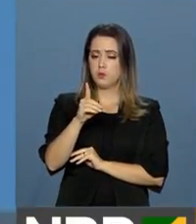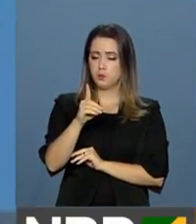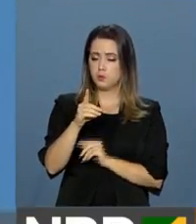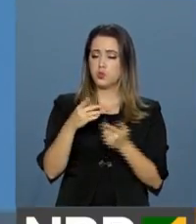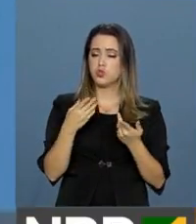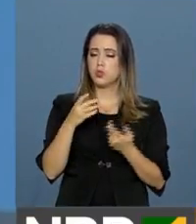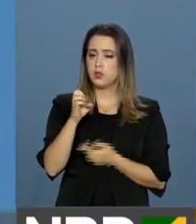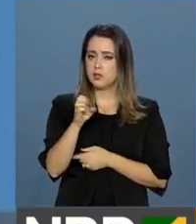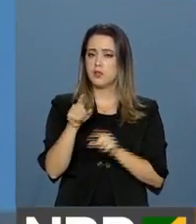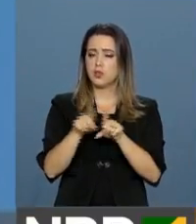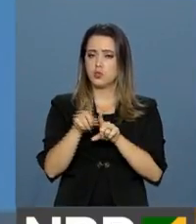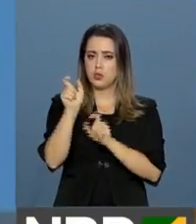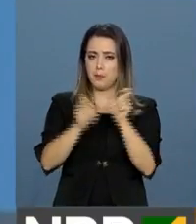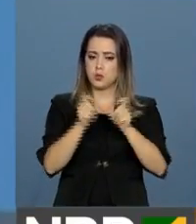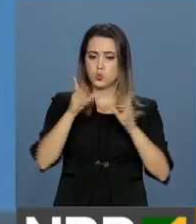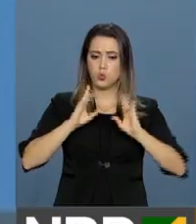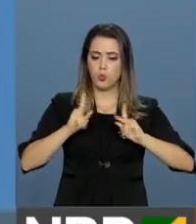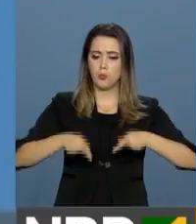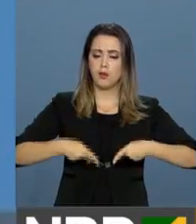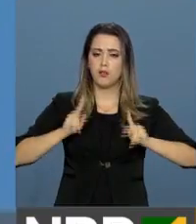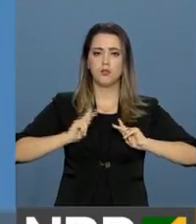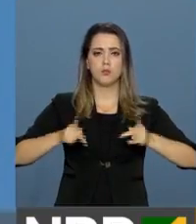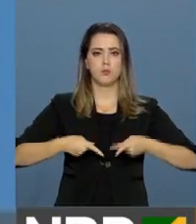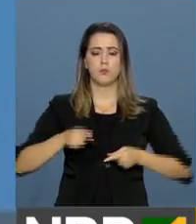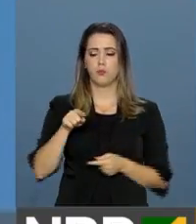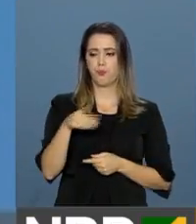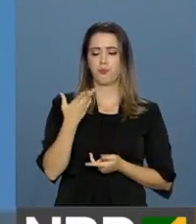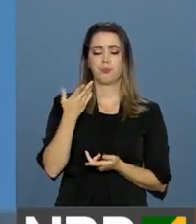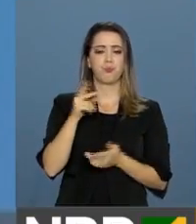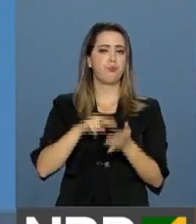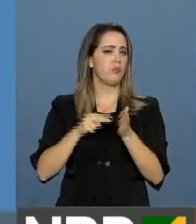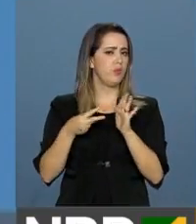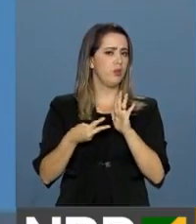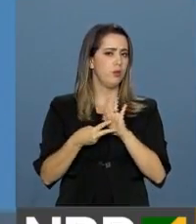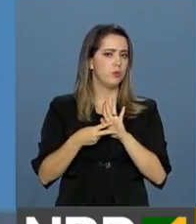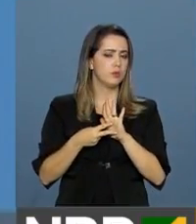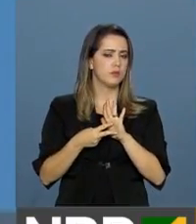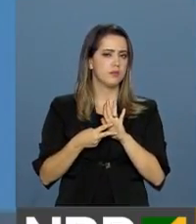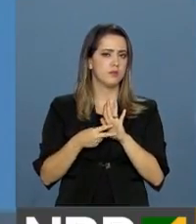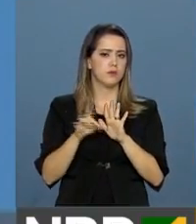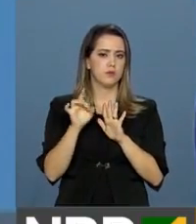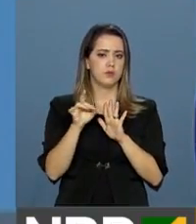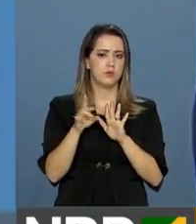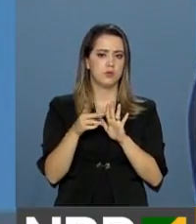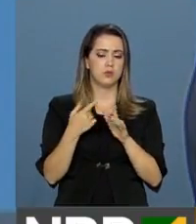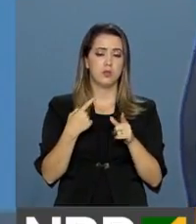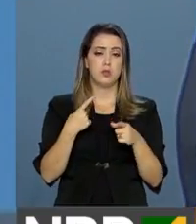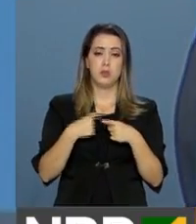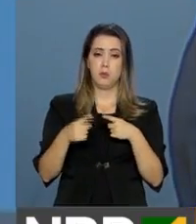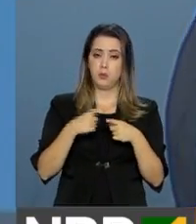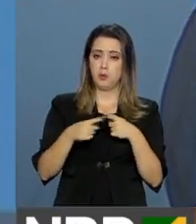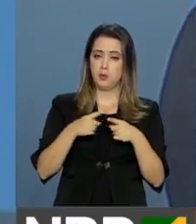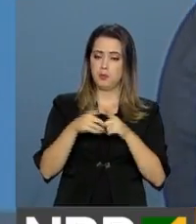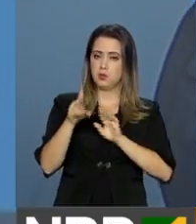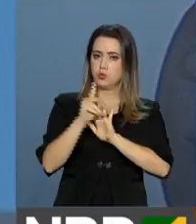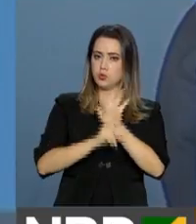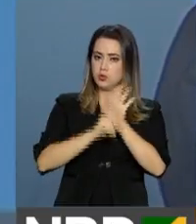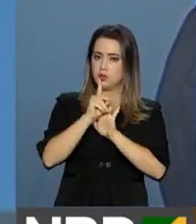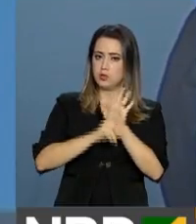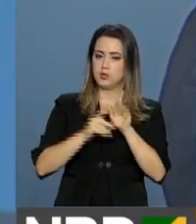ela não for exatamente bem colocada que só pode surgir a violação de um direito de pitol se houver elementos